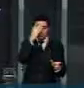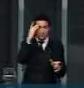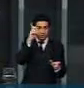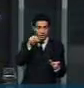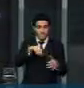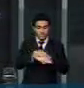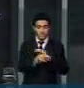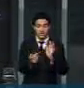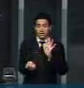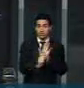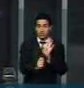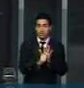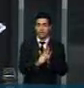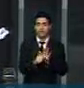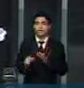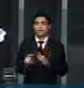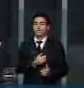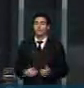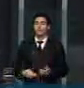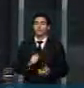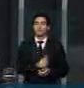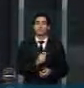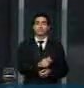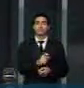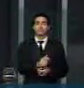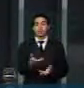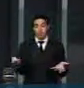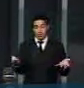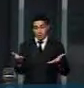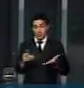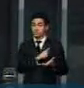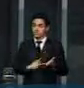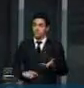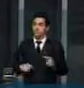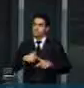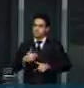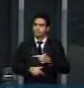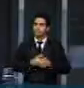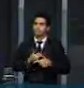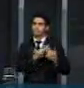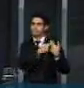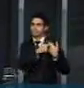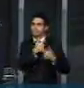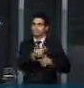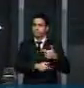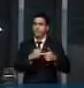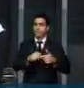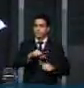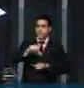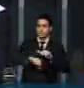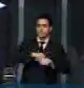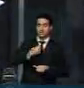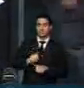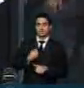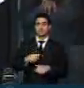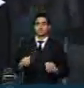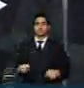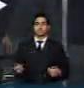trabalho. Se o Estado não cuidar hoje, se o Estado não mudar essa situação hoje